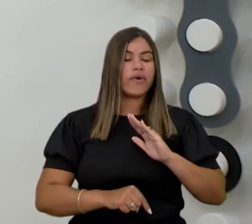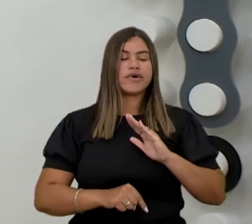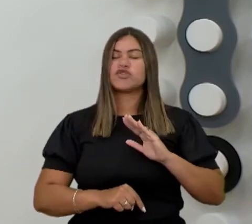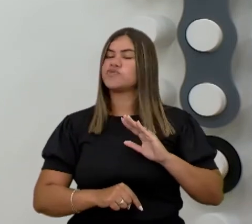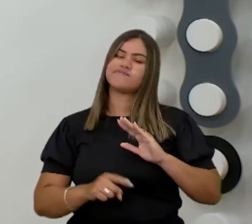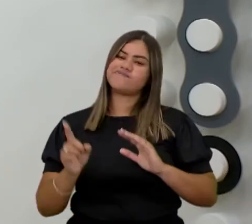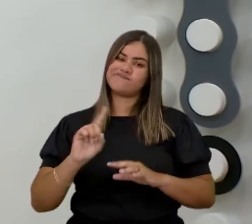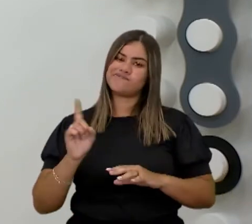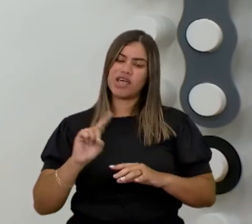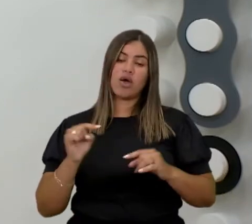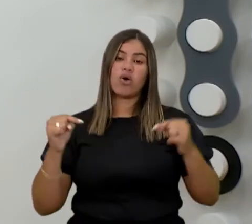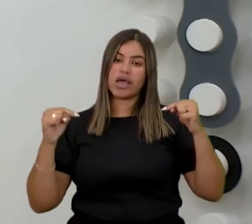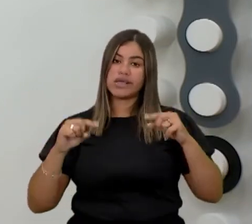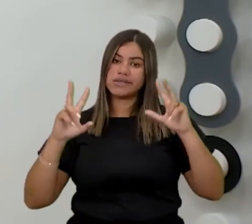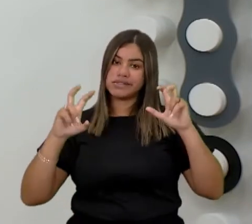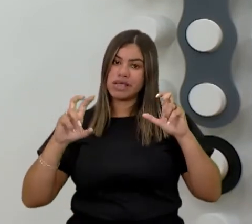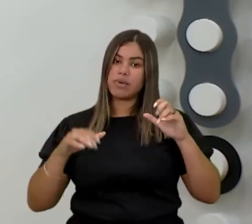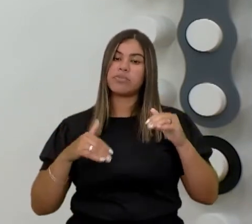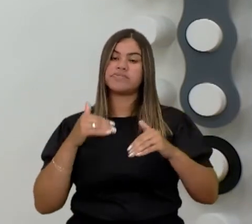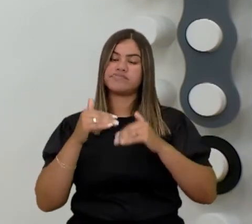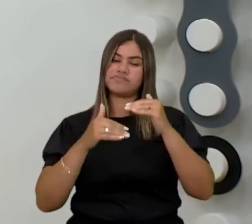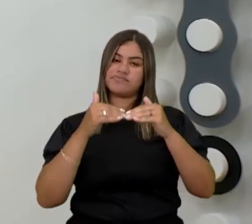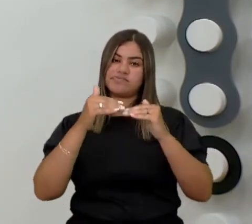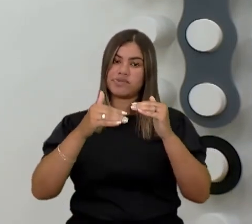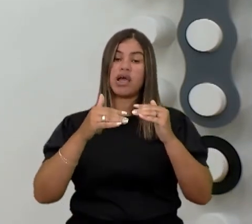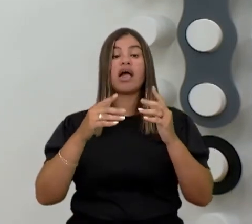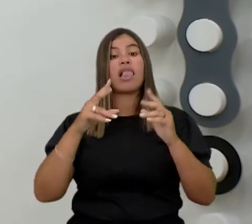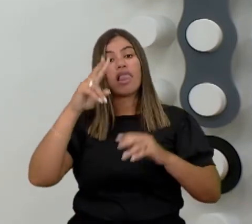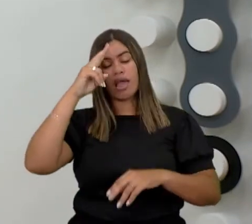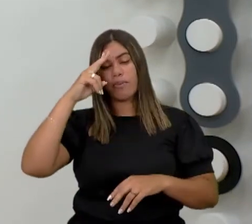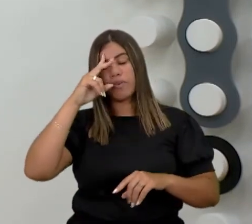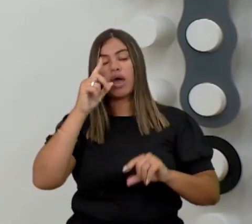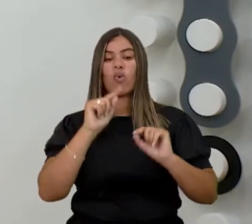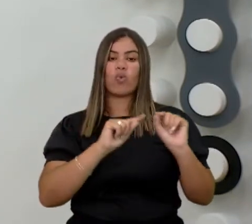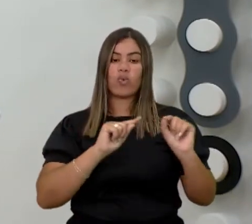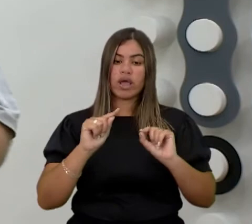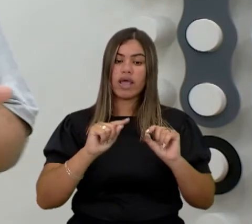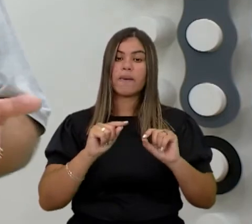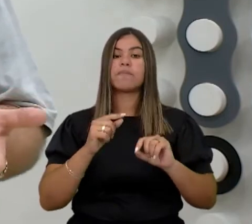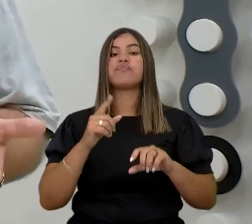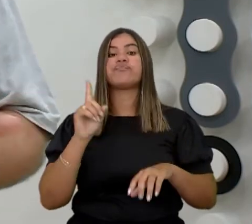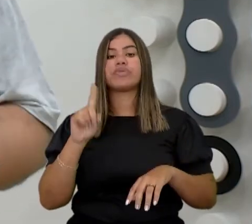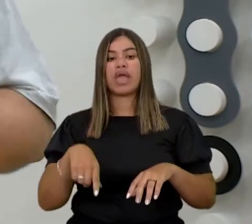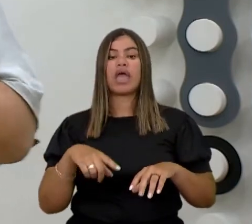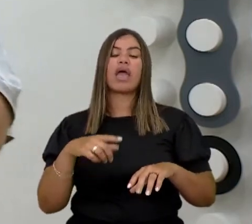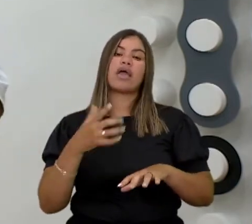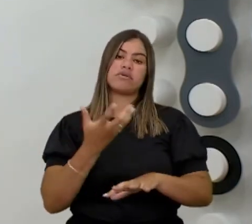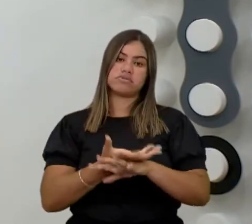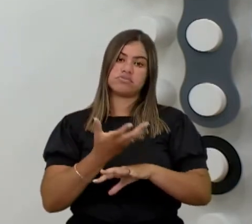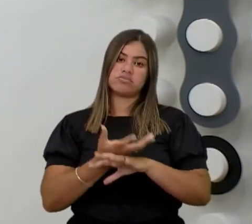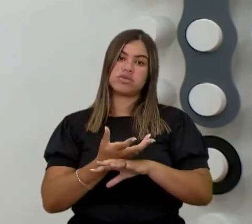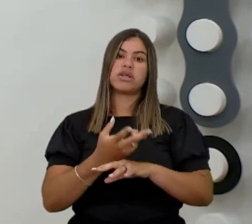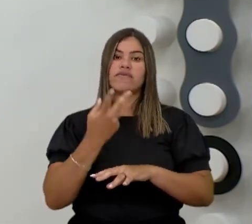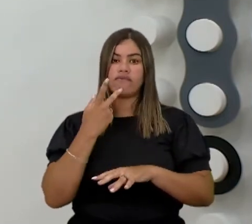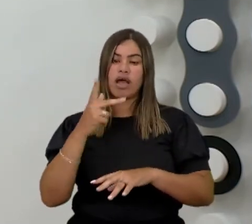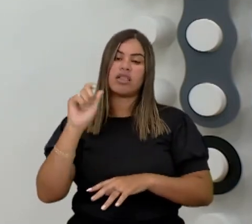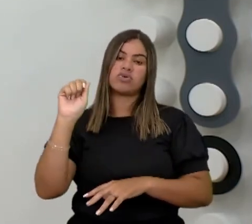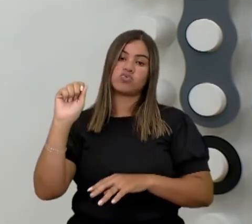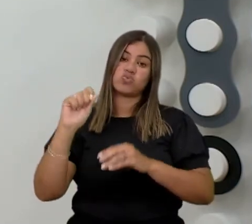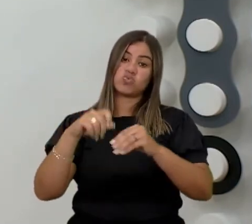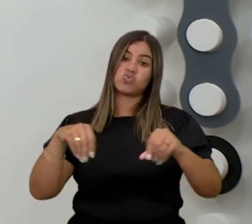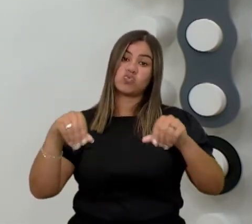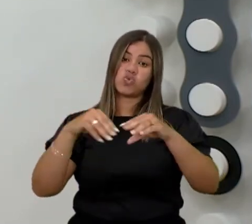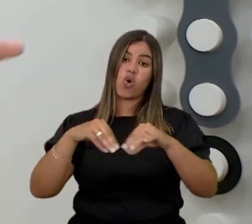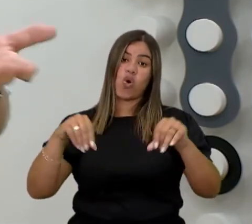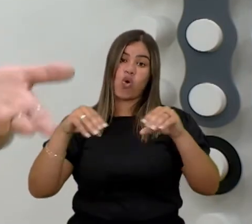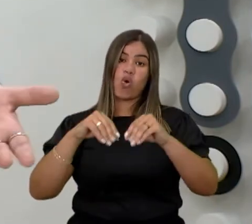do desenvolvimento dentro desse componente. A gente tem que lembrar que nós estamos num componente que fala do solo, nós vamos falar do solo, mas a gente